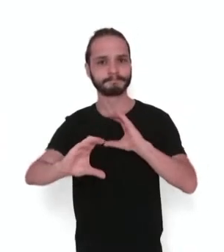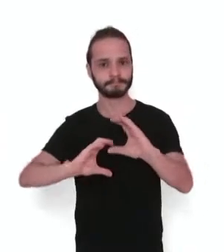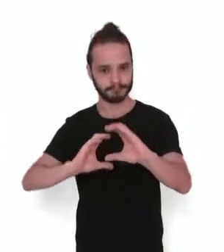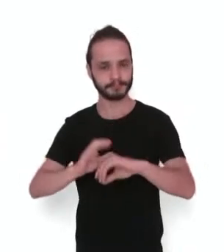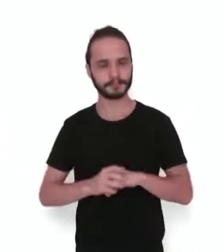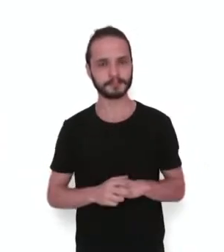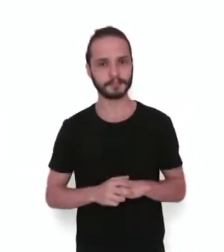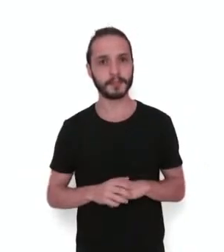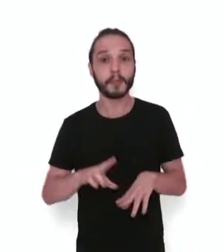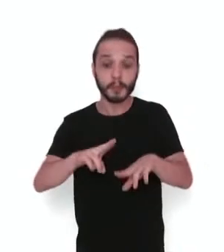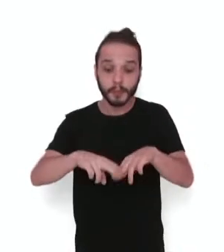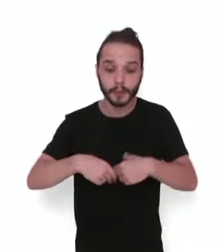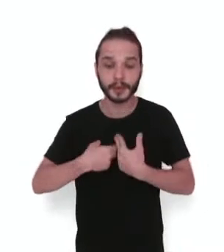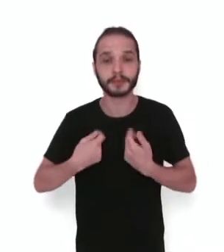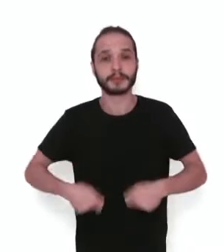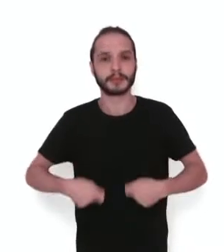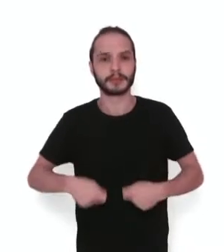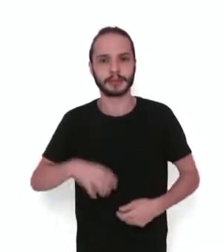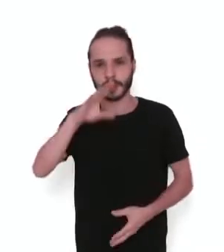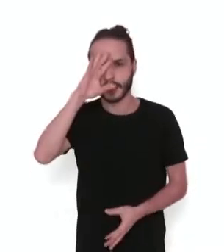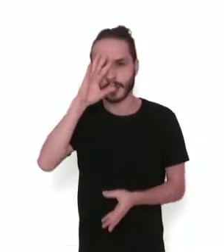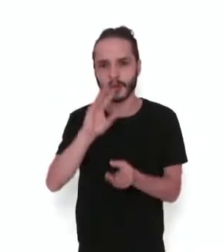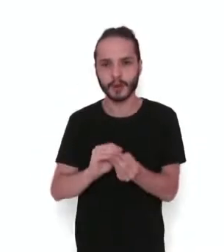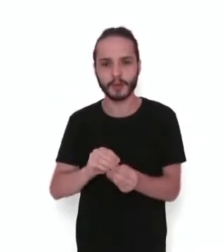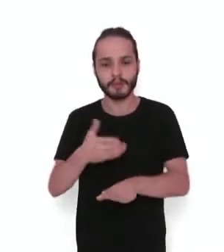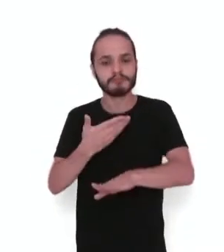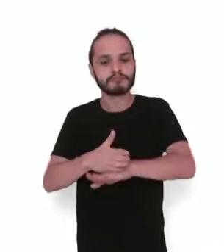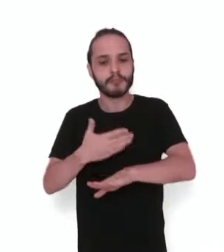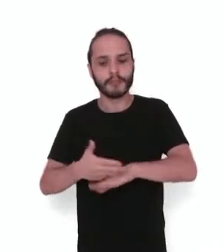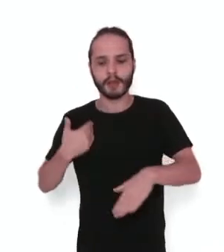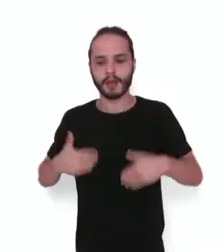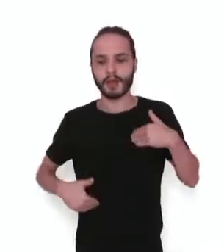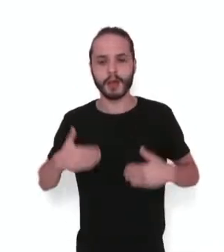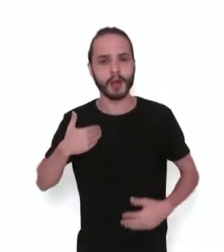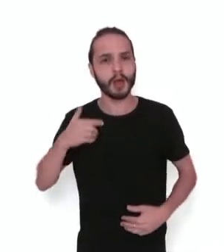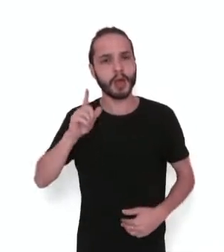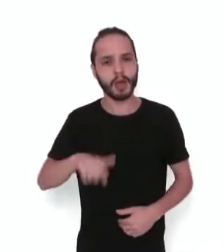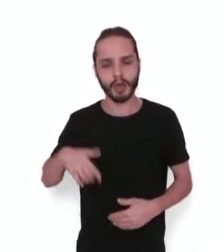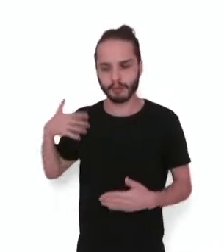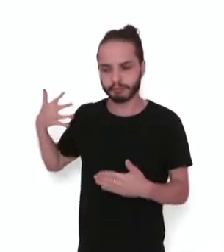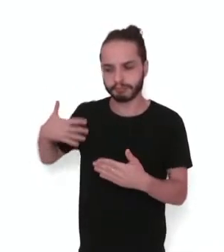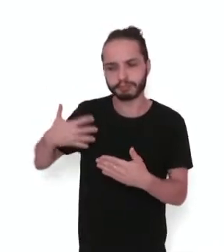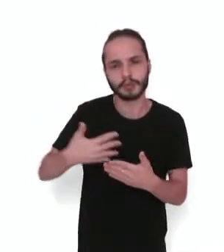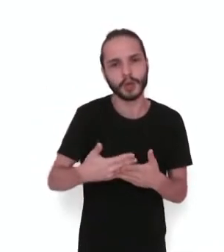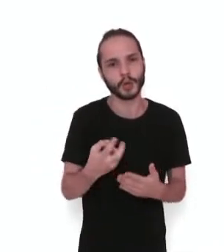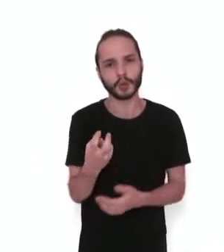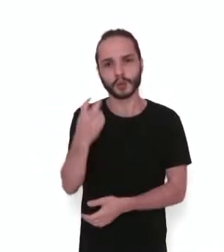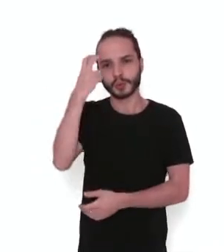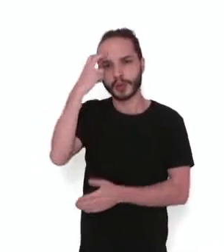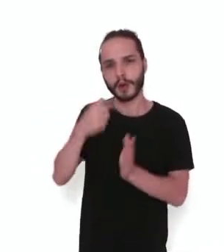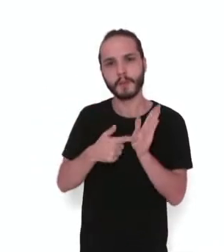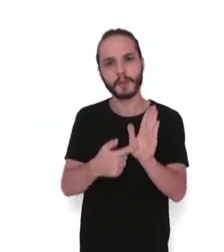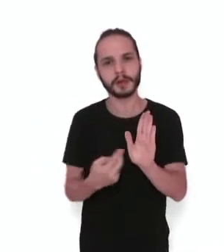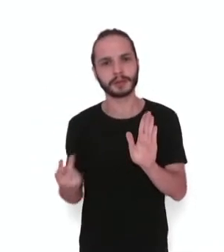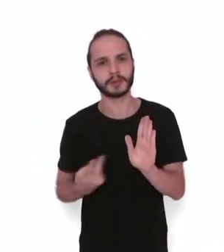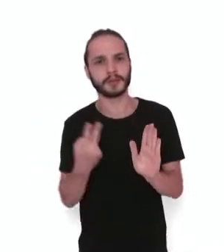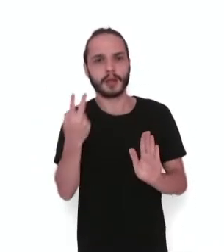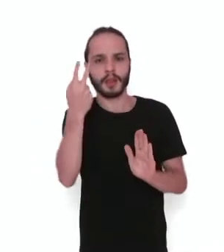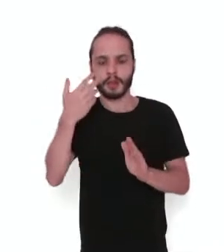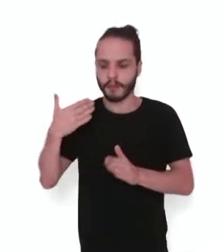é preciso compreender as práticas corporais como produções culturais que revelam valores, processos